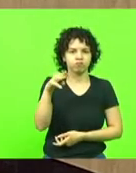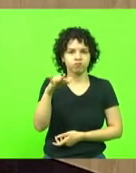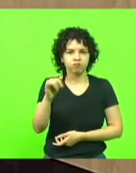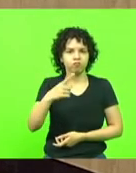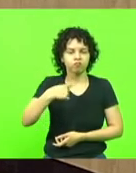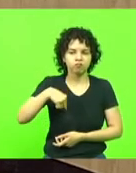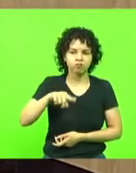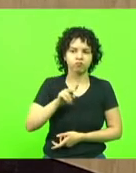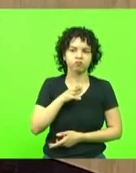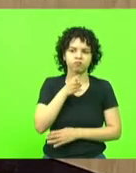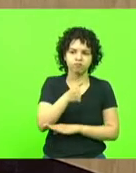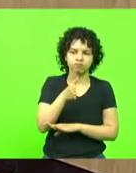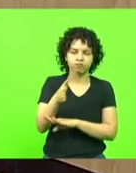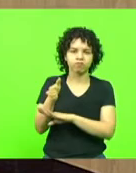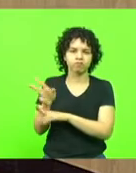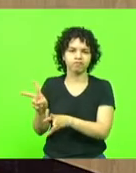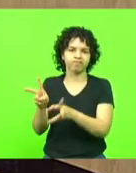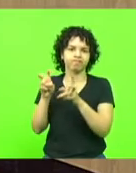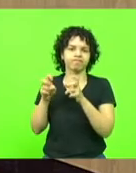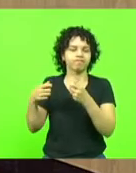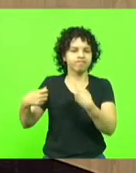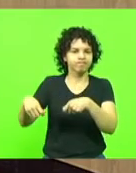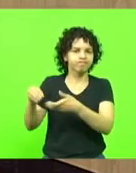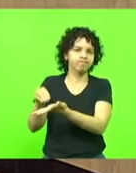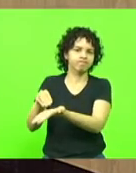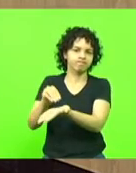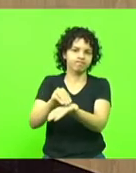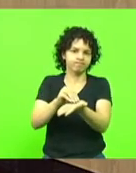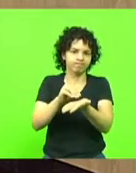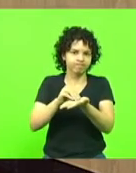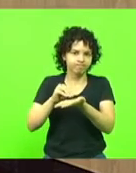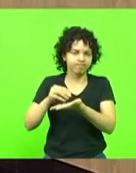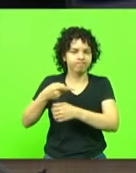grande acerca dessa situação da UTI neonatal